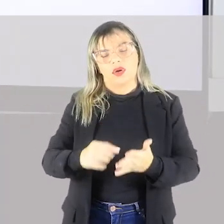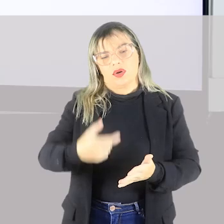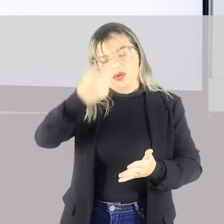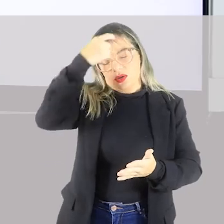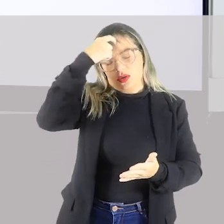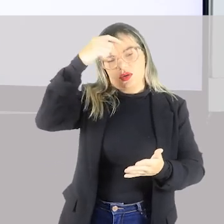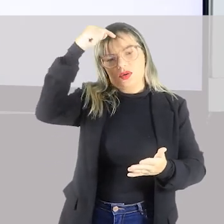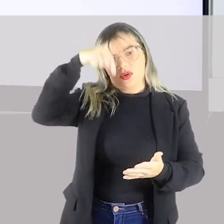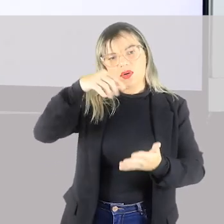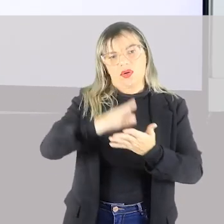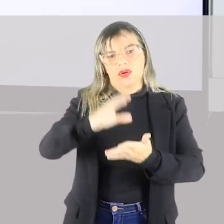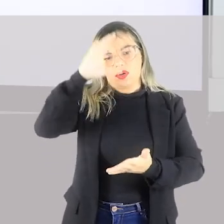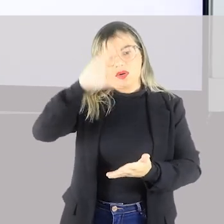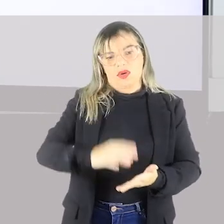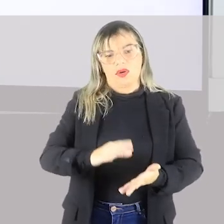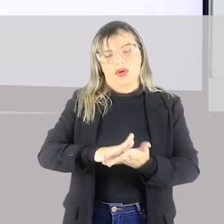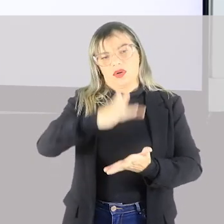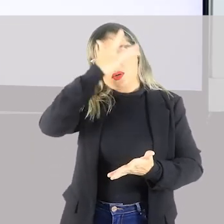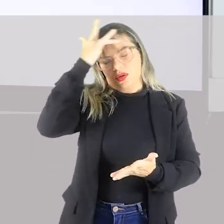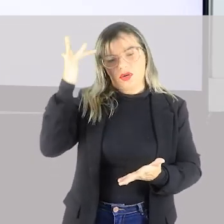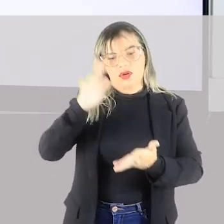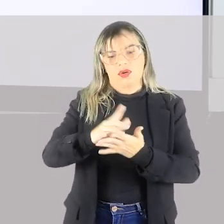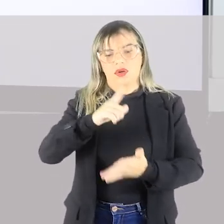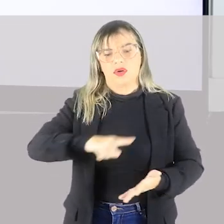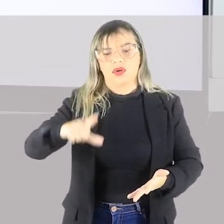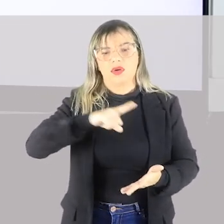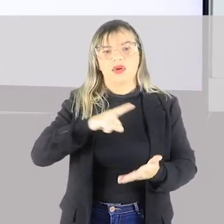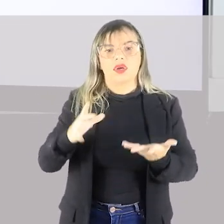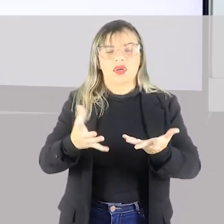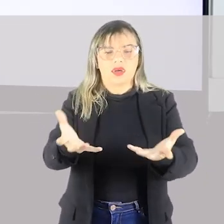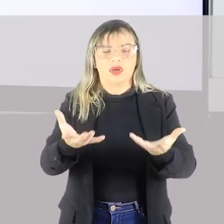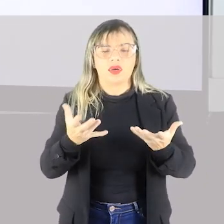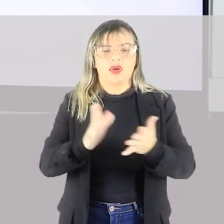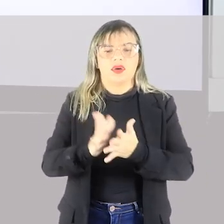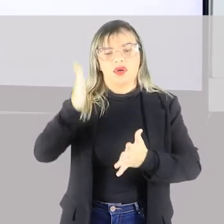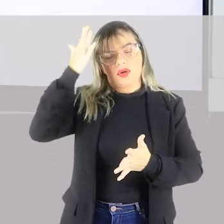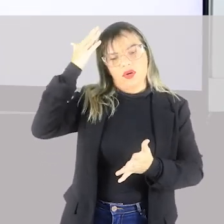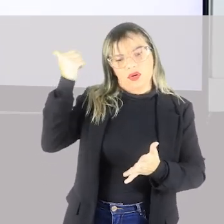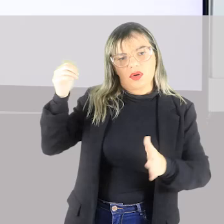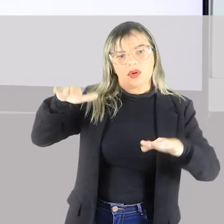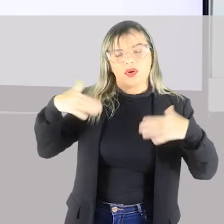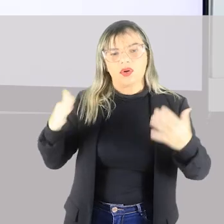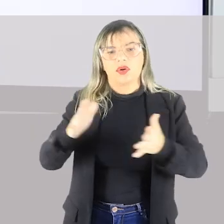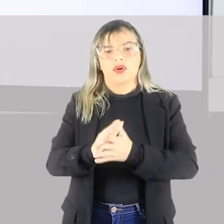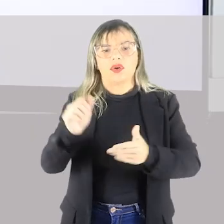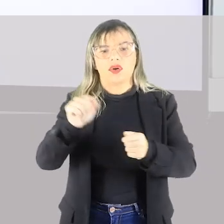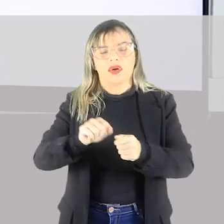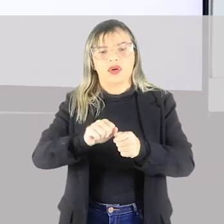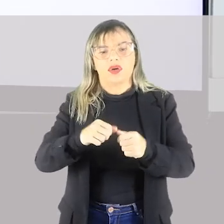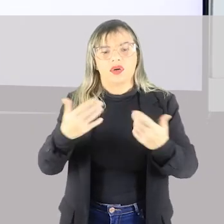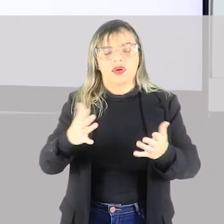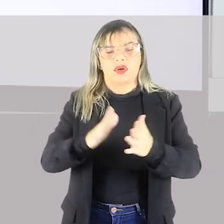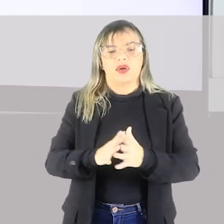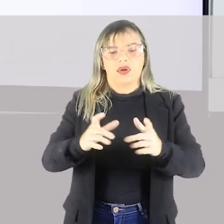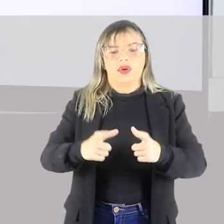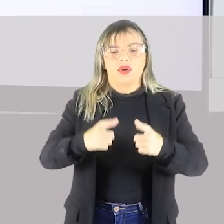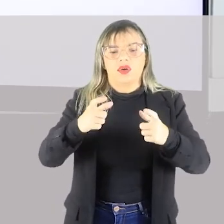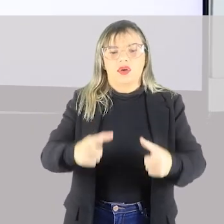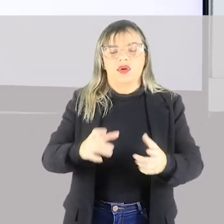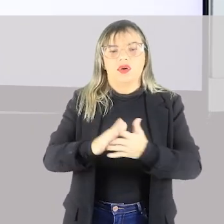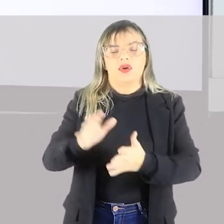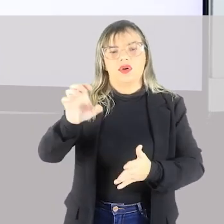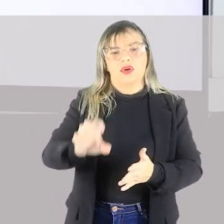pessoa que habita esse espaço. Ela tem que ter interesse em saber o que vai ser executado ali, o projeto que tem para